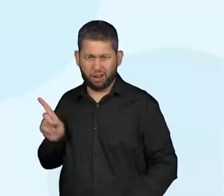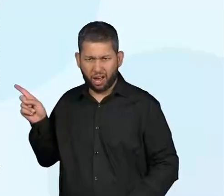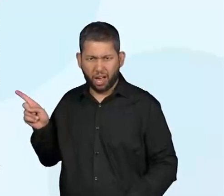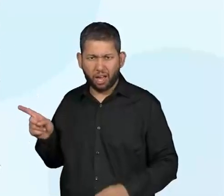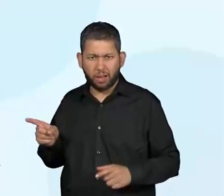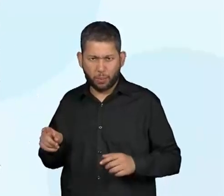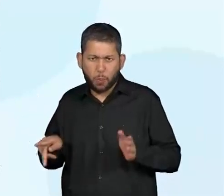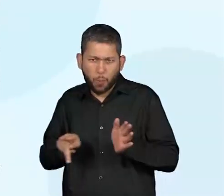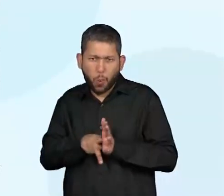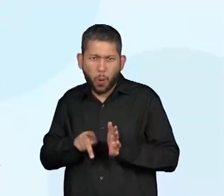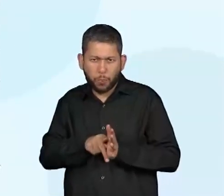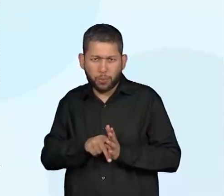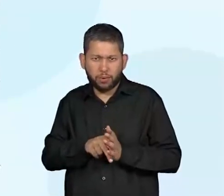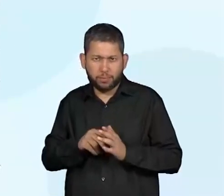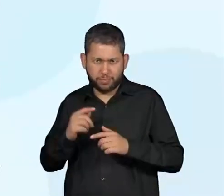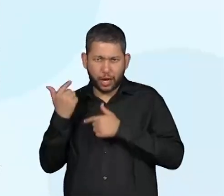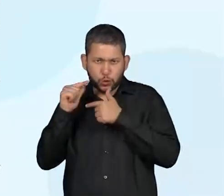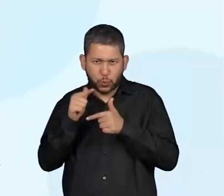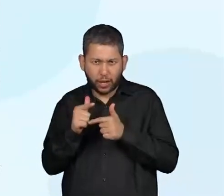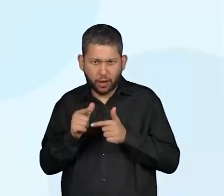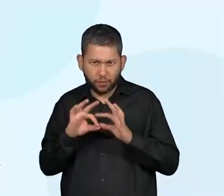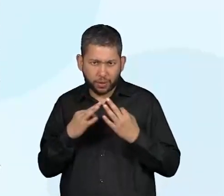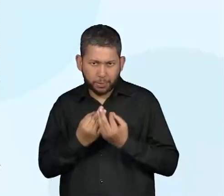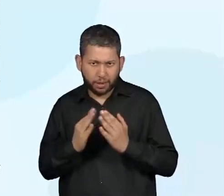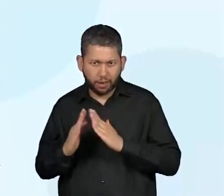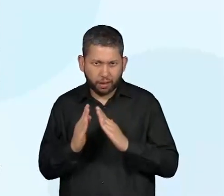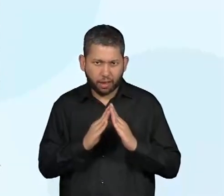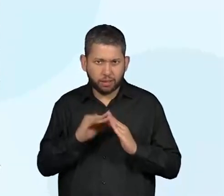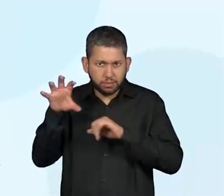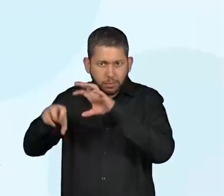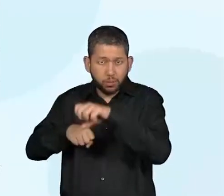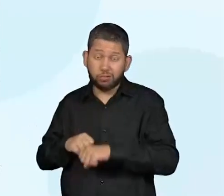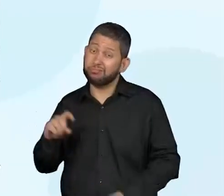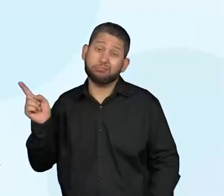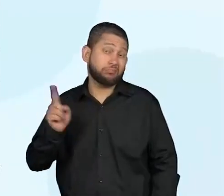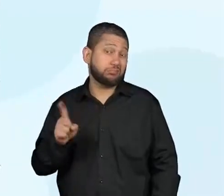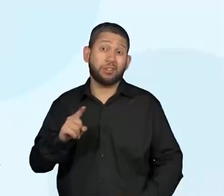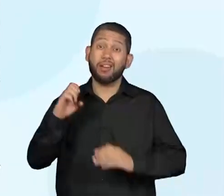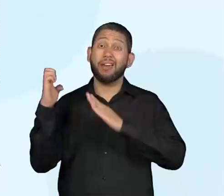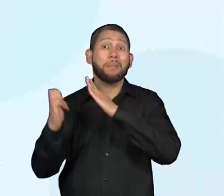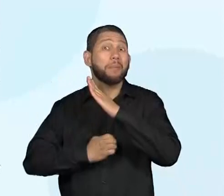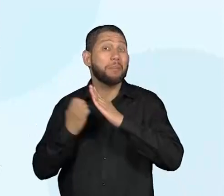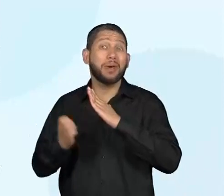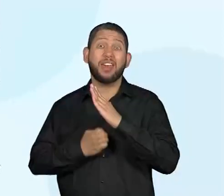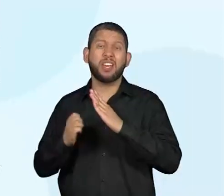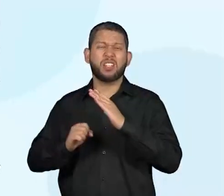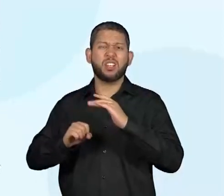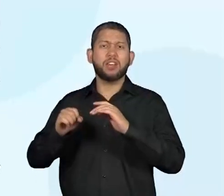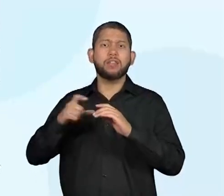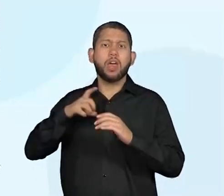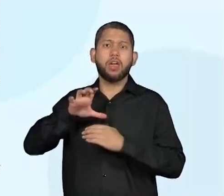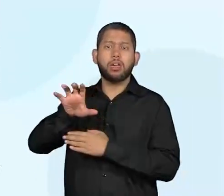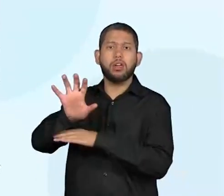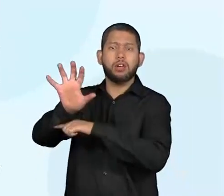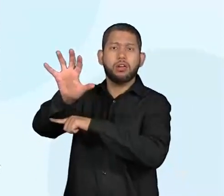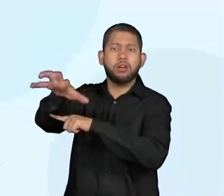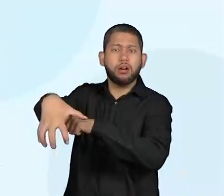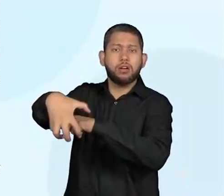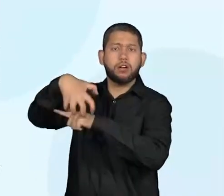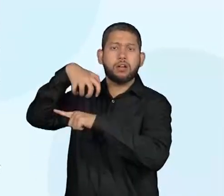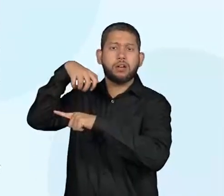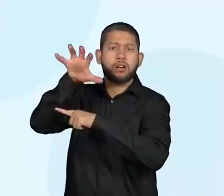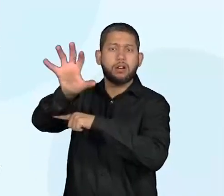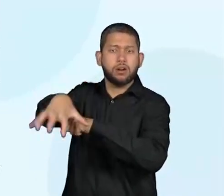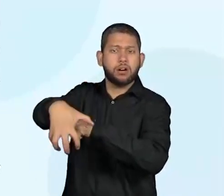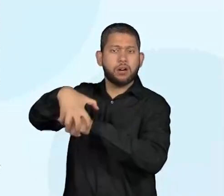por grandes empresas com maquinários que foram e fizeram isso. E esse lugar, essa região, vai demorar